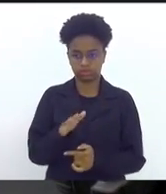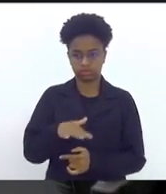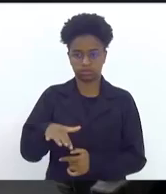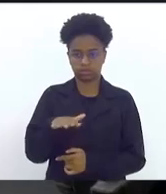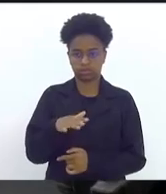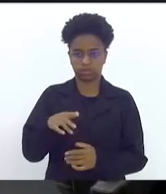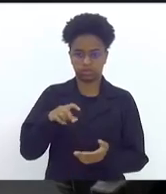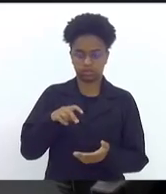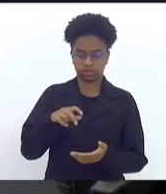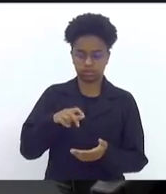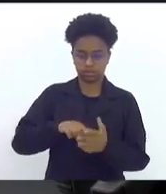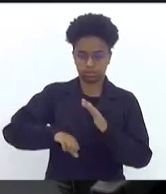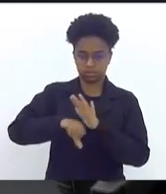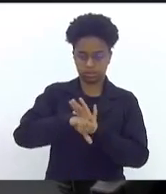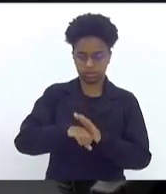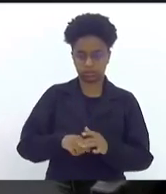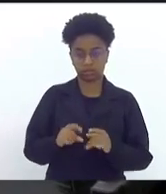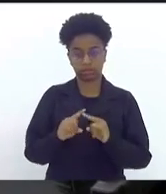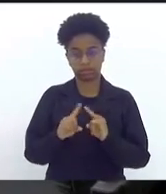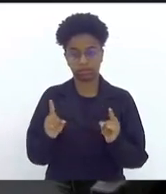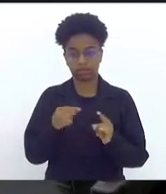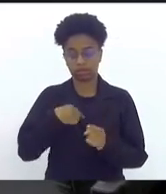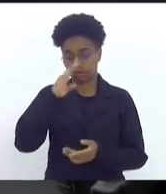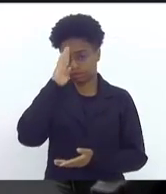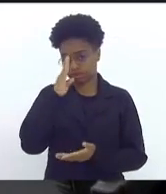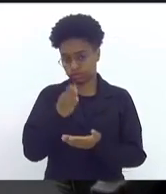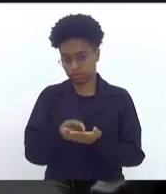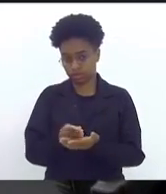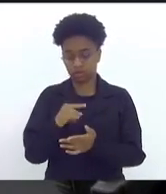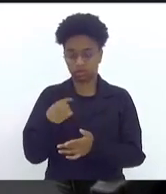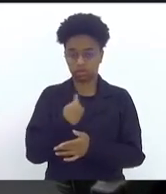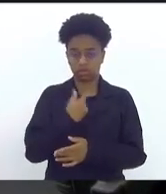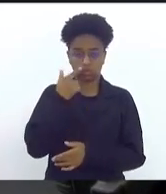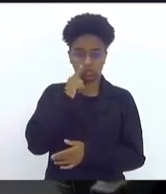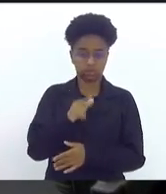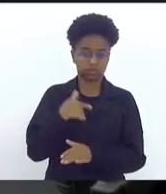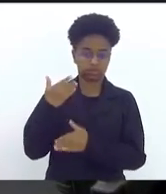Penal. Creio, porém, que precisamos avançar mais nas discussões.